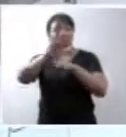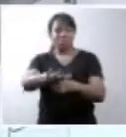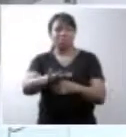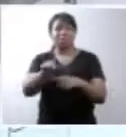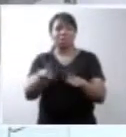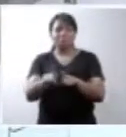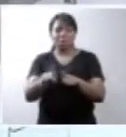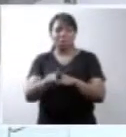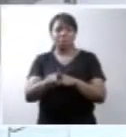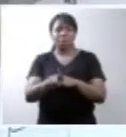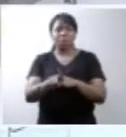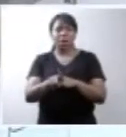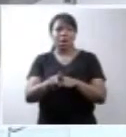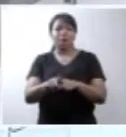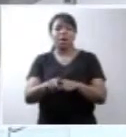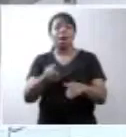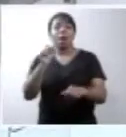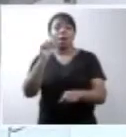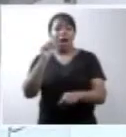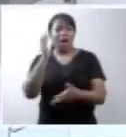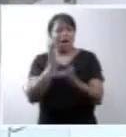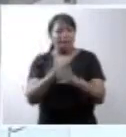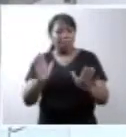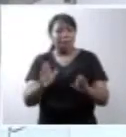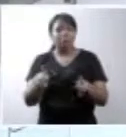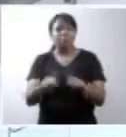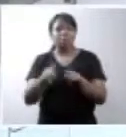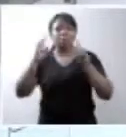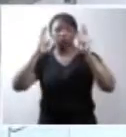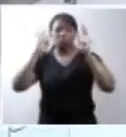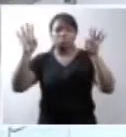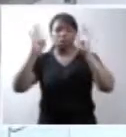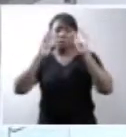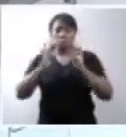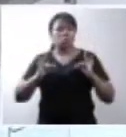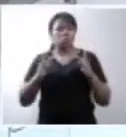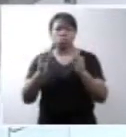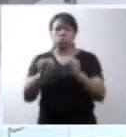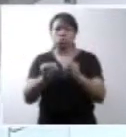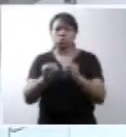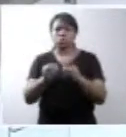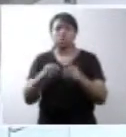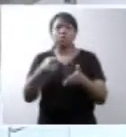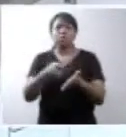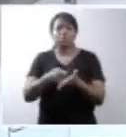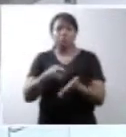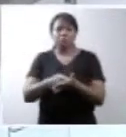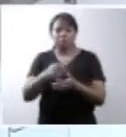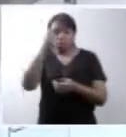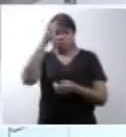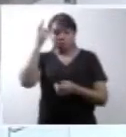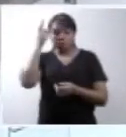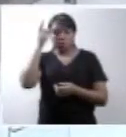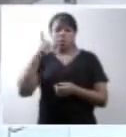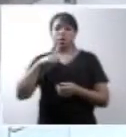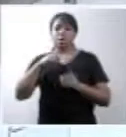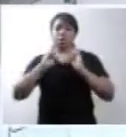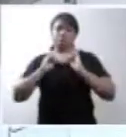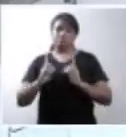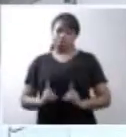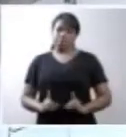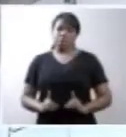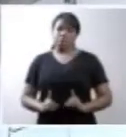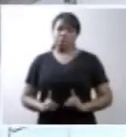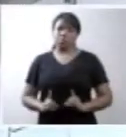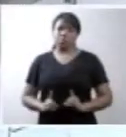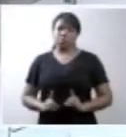para romper com a confortável ilusão de que tudo o que devemos a pessoas com